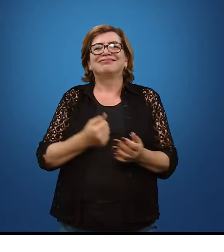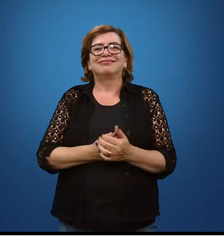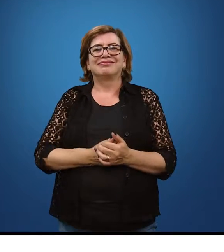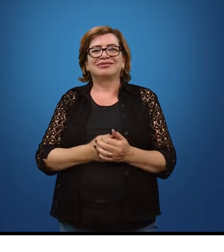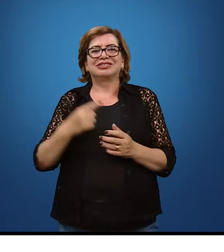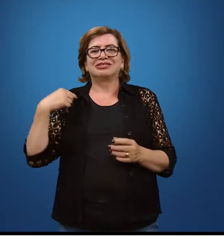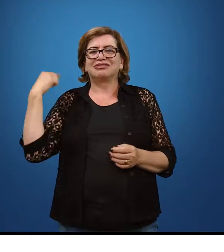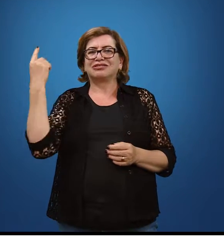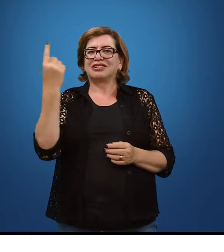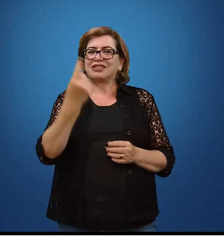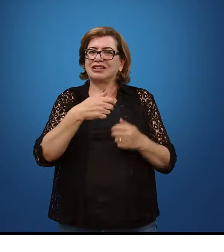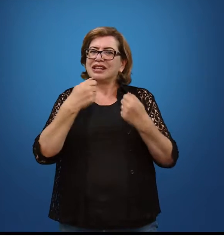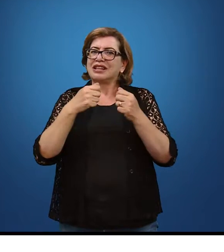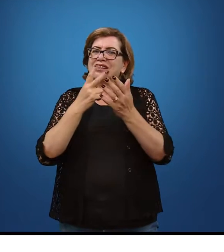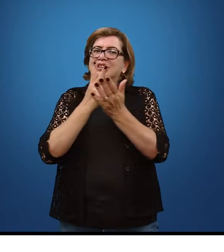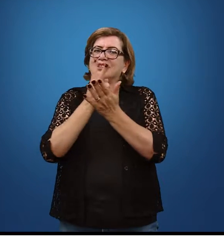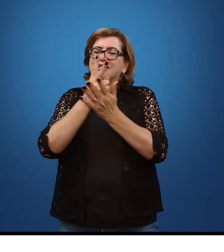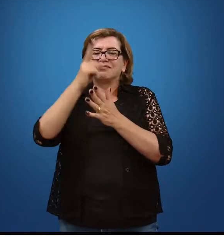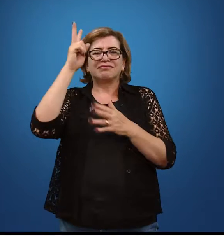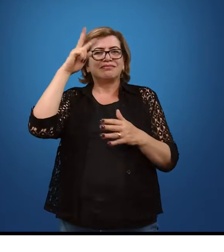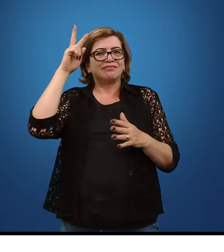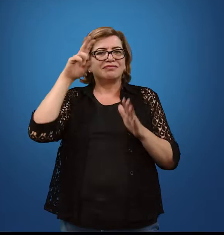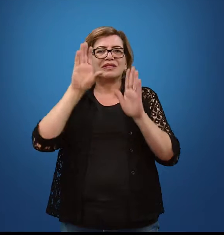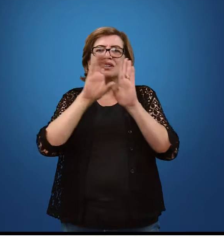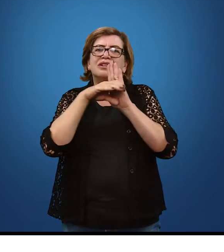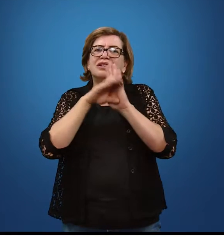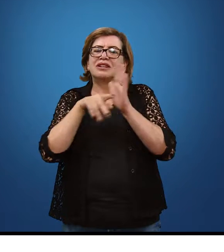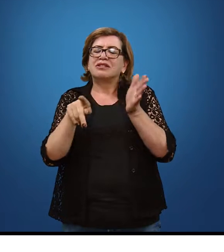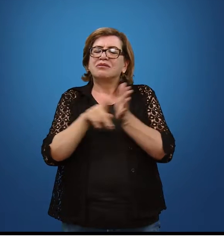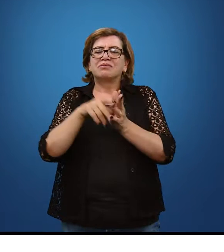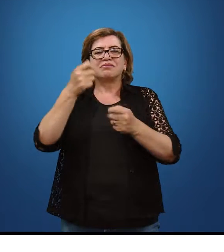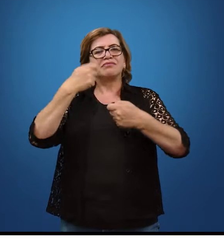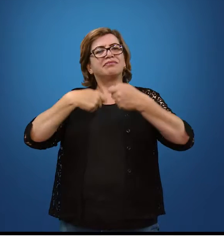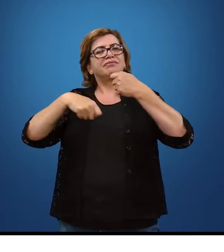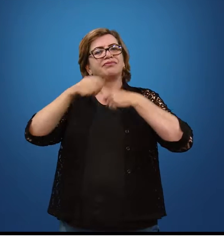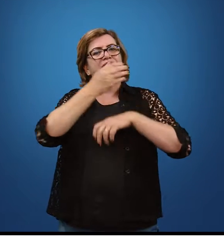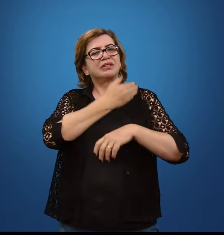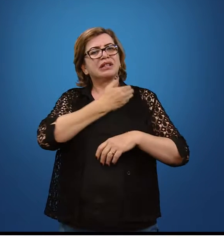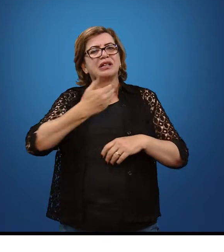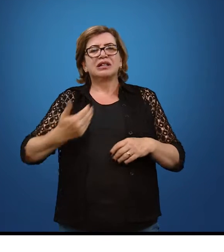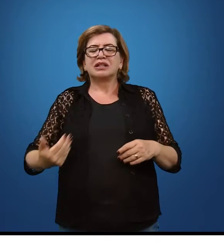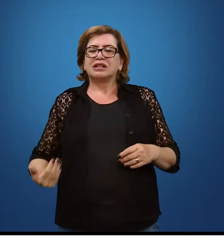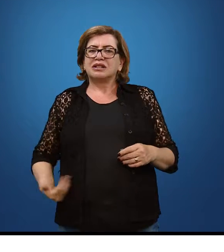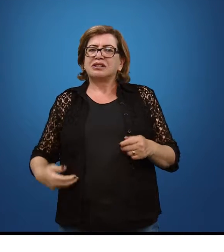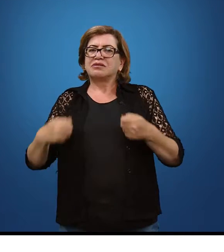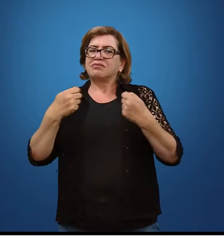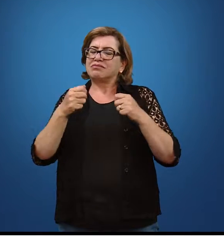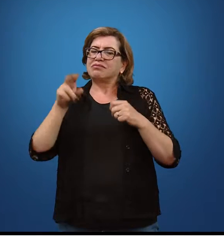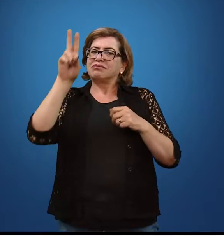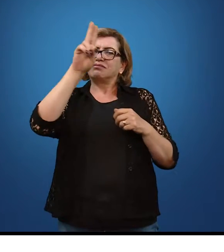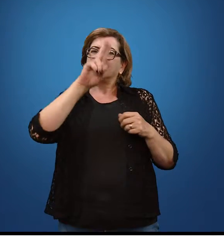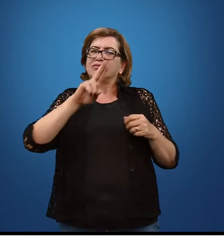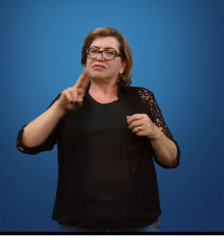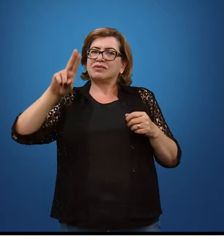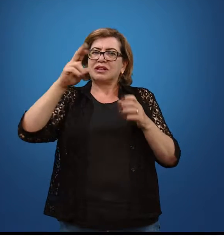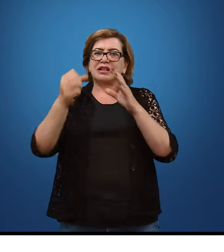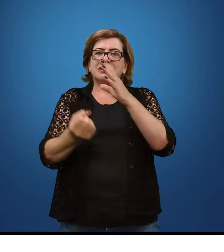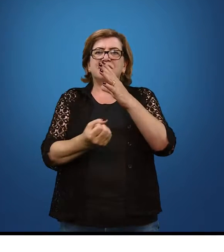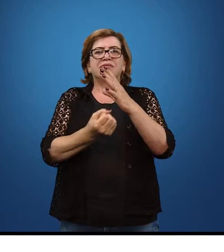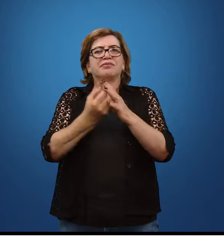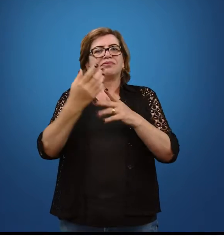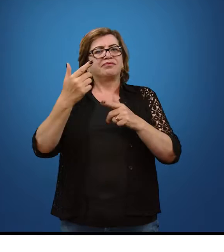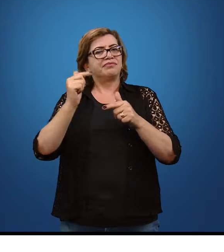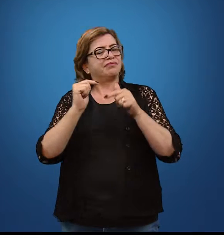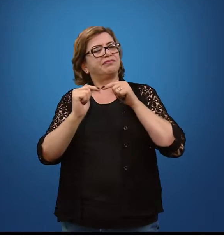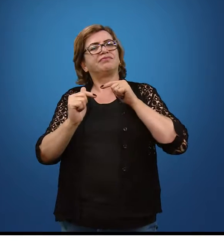Nós devemos ainda lembrar alguns conceitos de administração pública, que ela deve ser usada para gerar serviços que